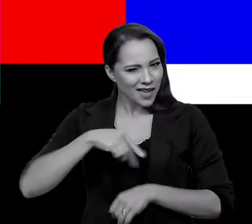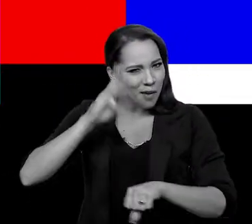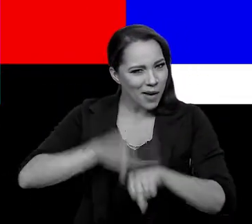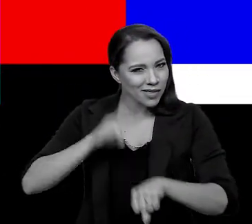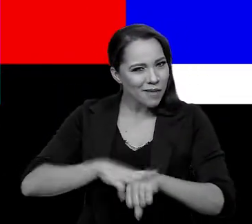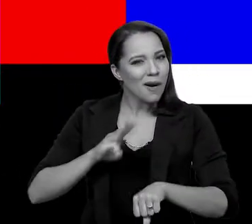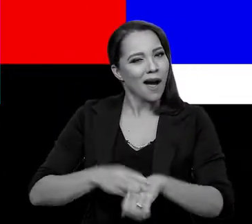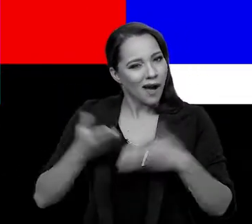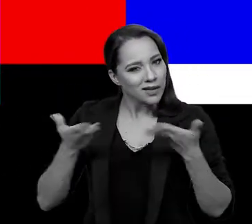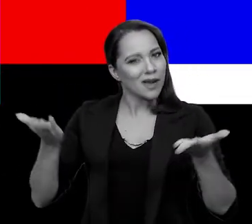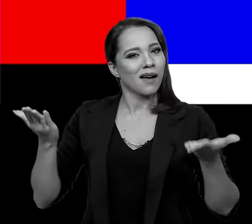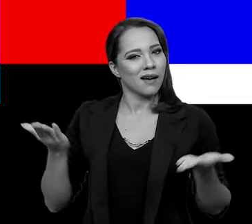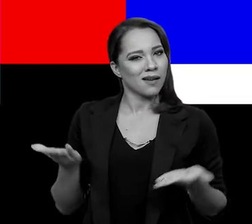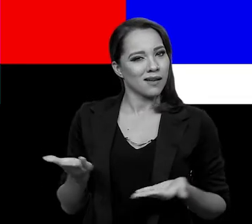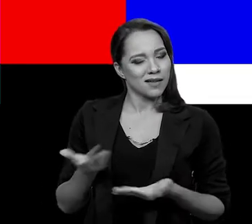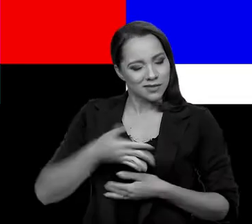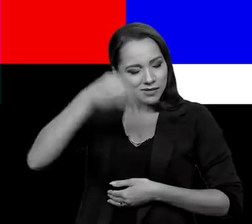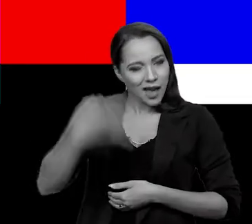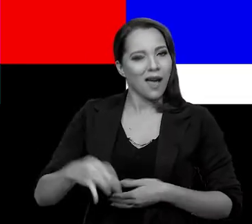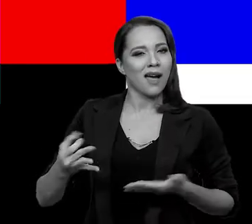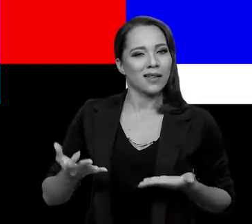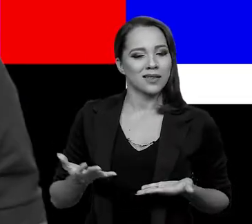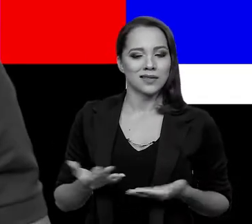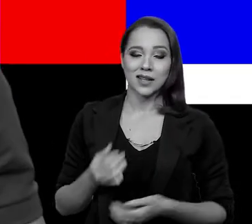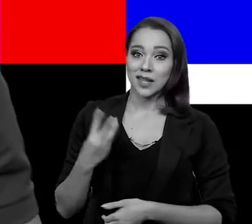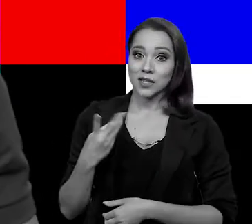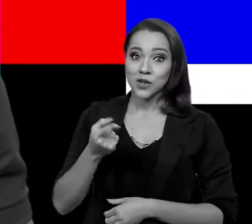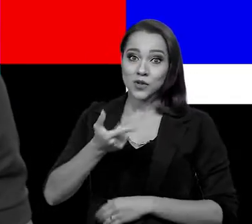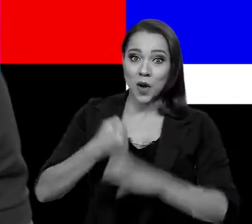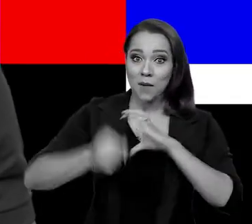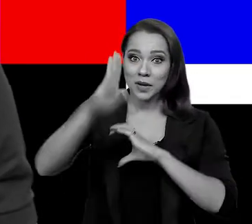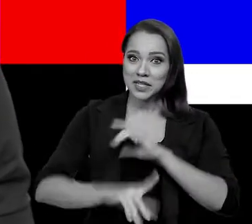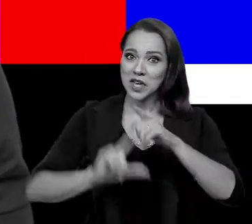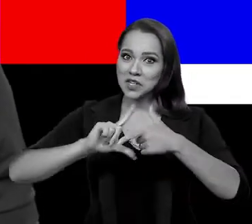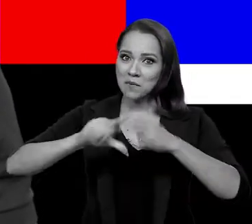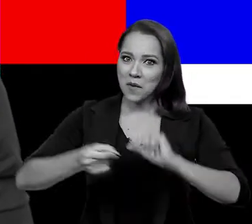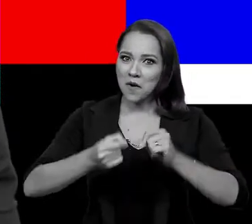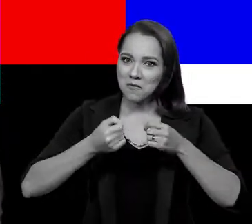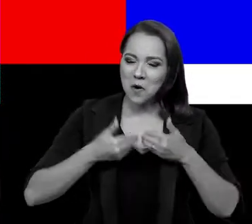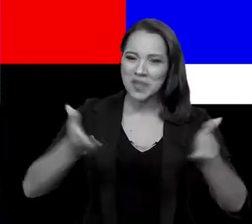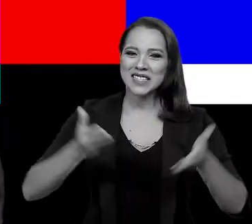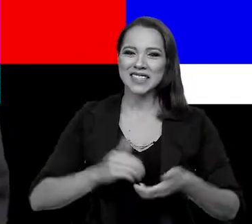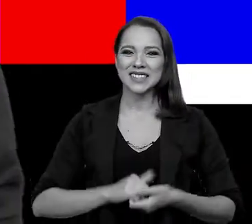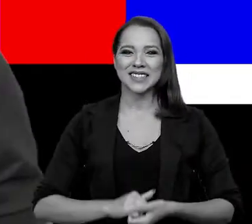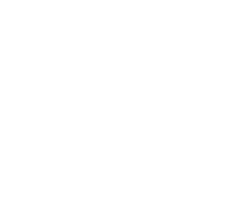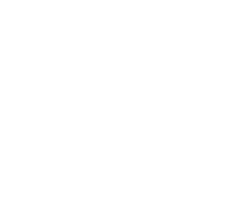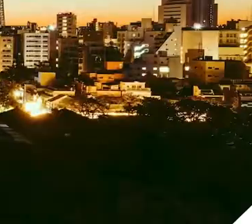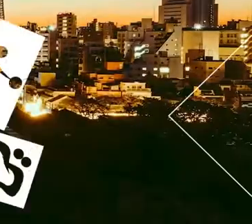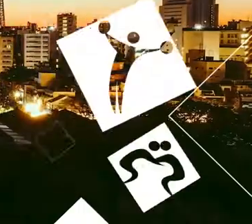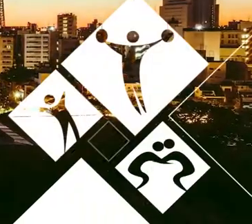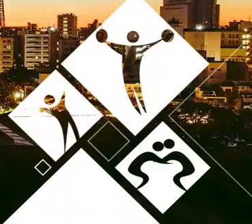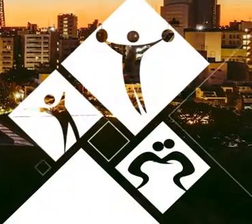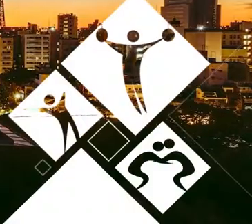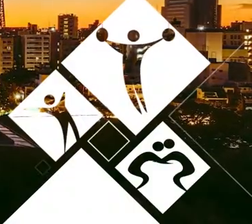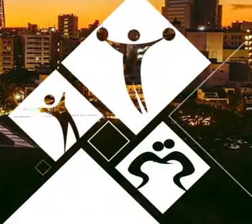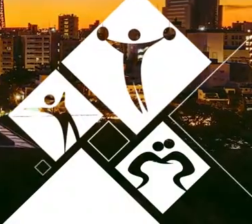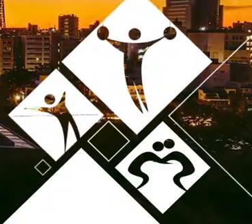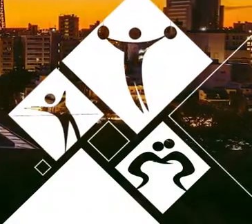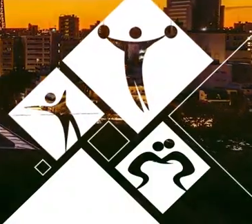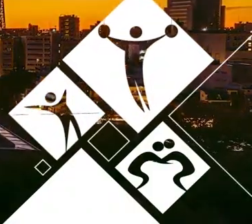é matemática, rapaz. Pura e aplicada. 3, 2, 1, EBC em Tóquio, valendo.